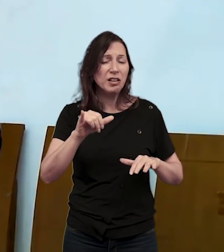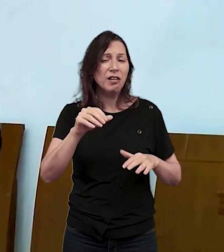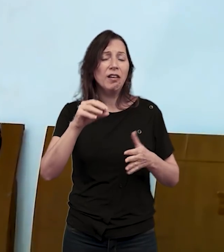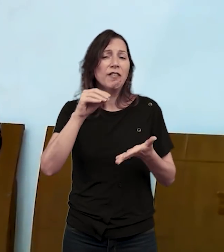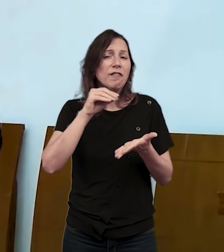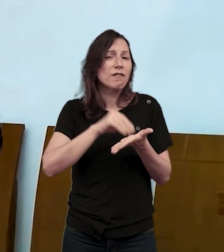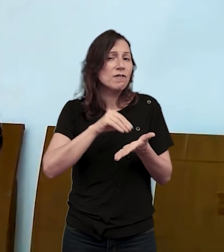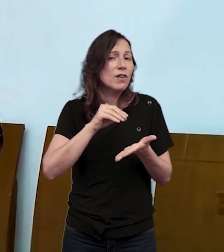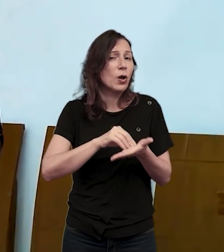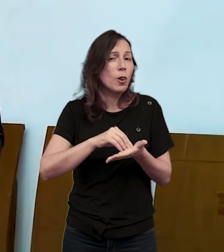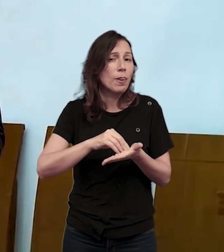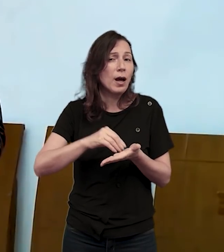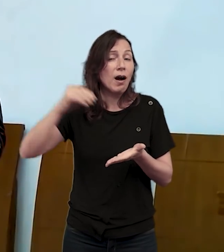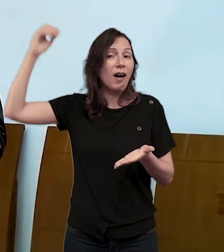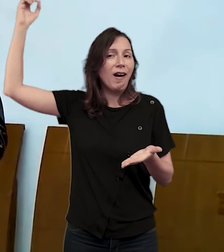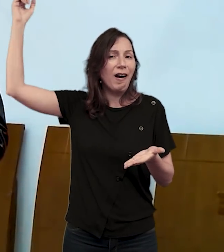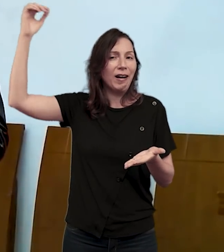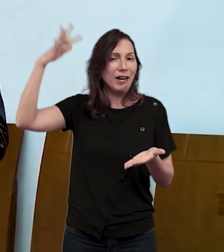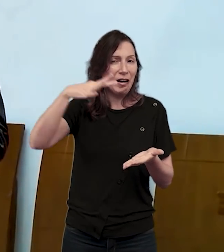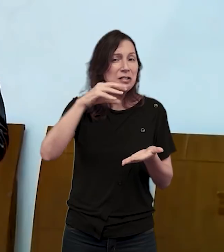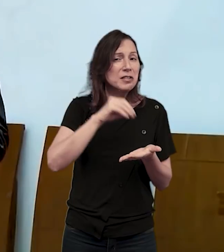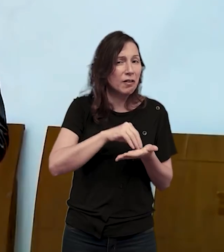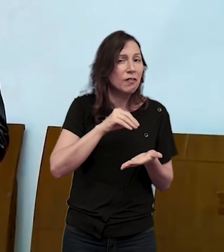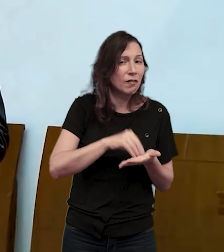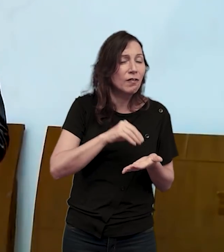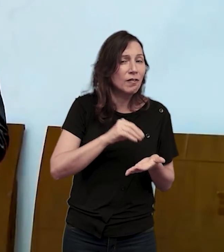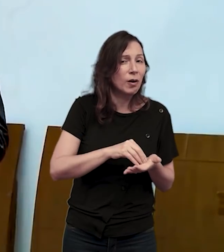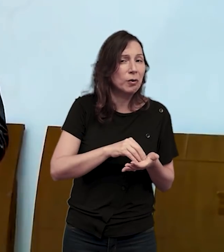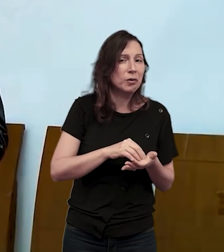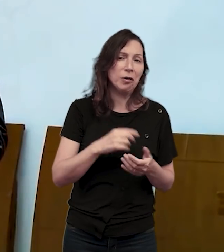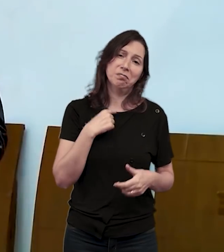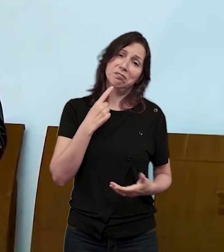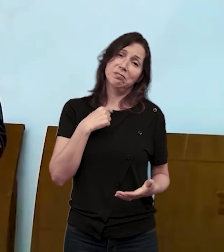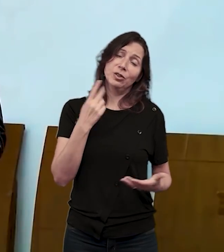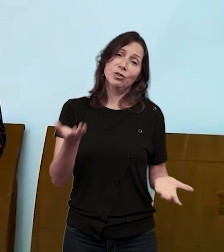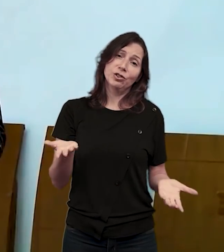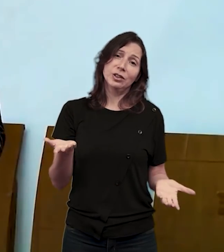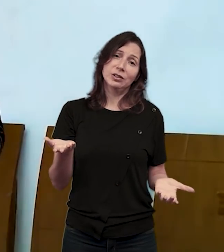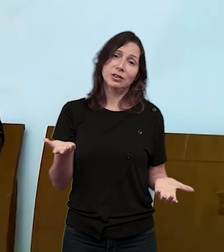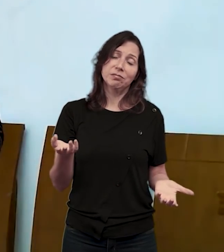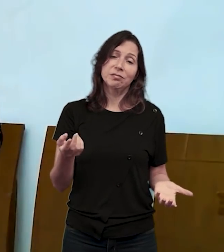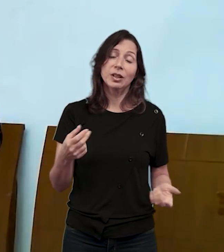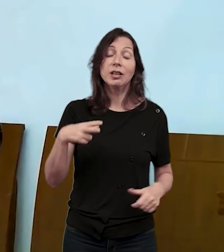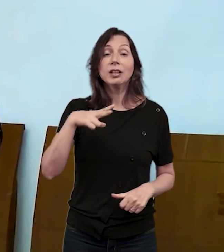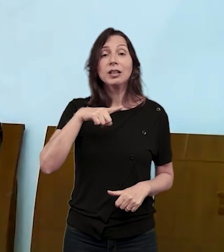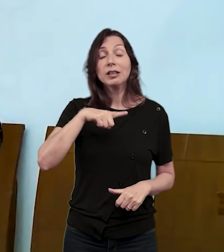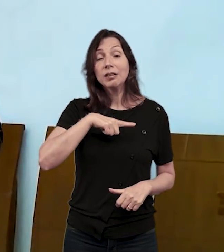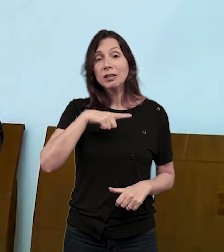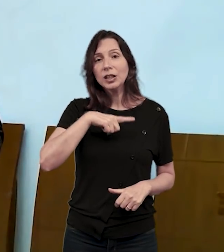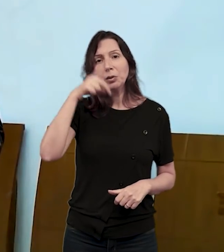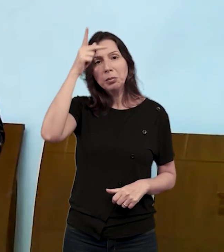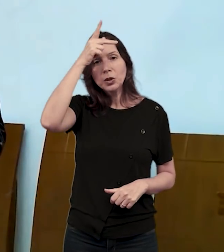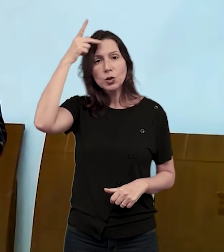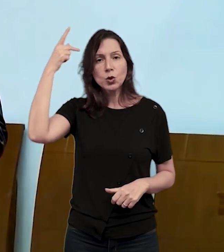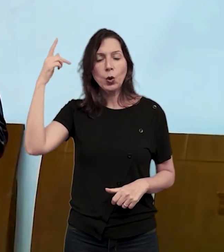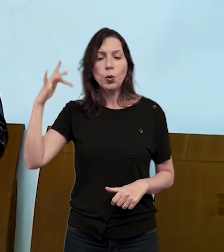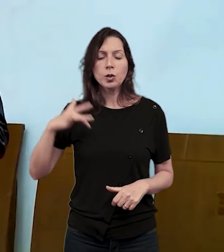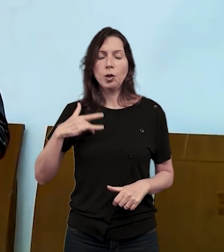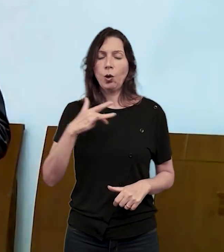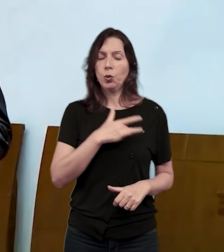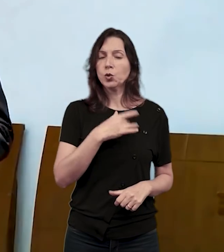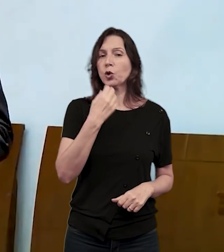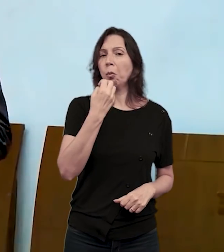dá. Vocês admitem comigo que tem gente vendendo saúde e vivendo uma vida miserável,